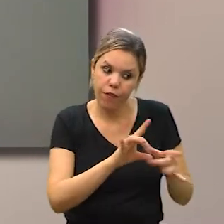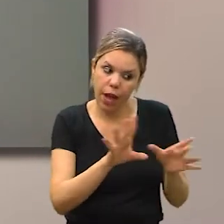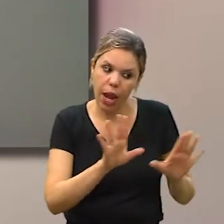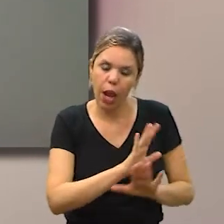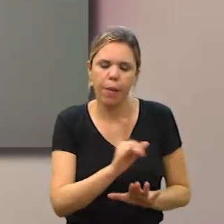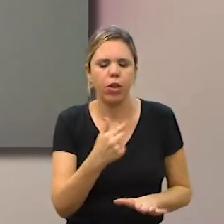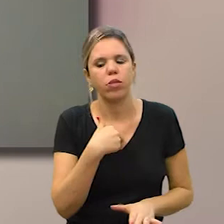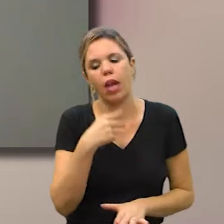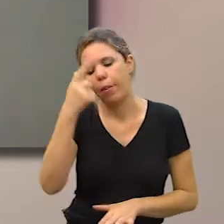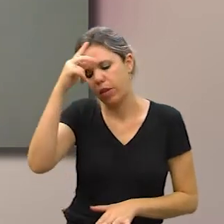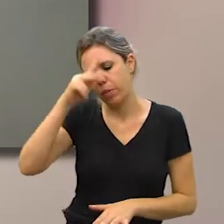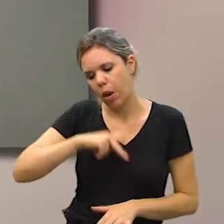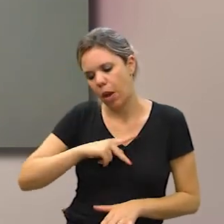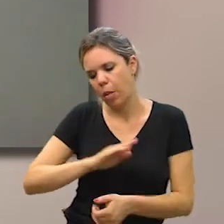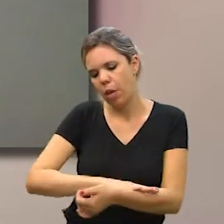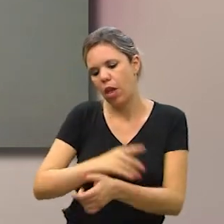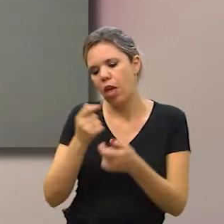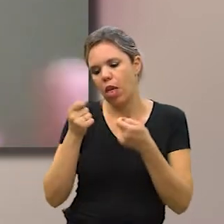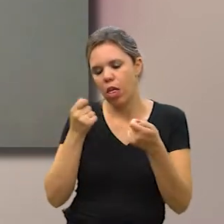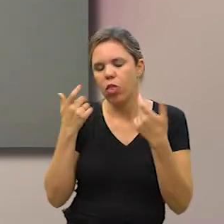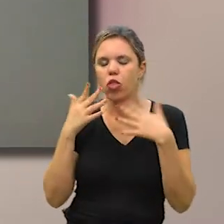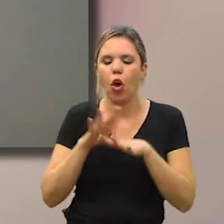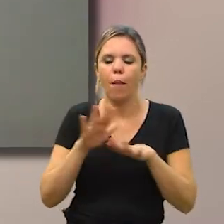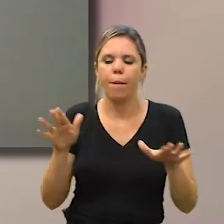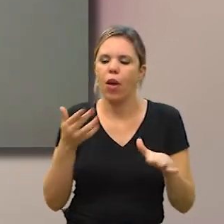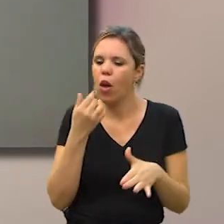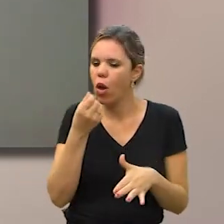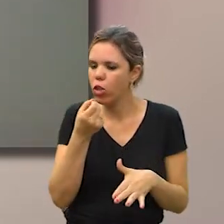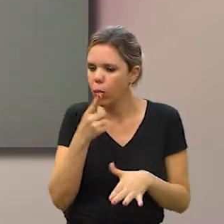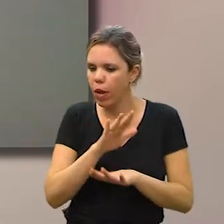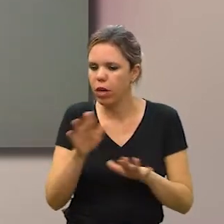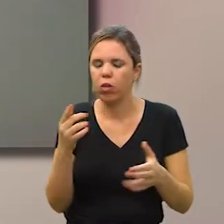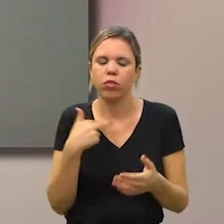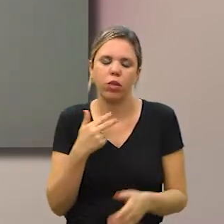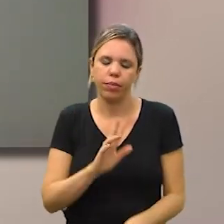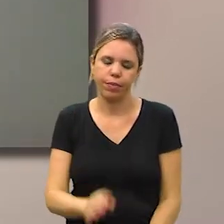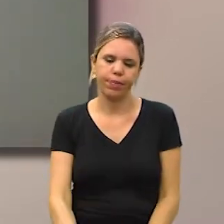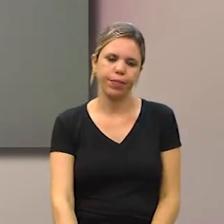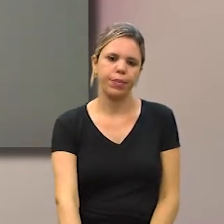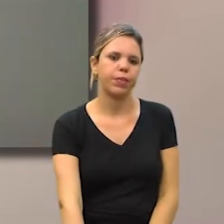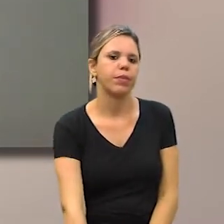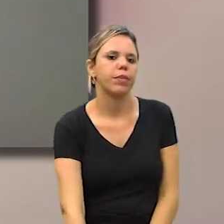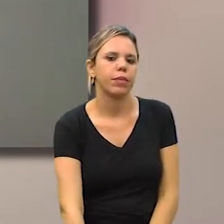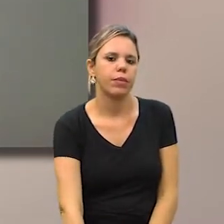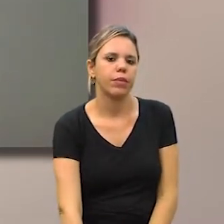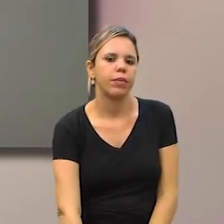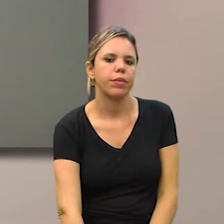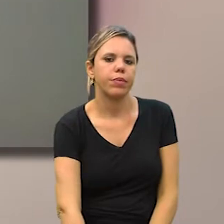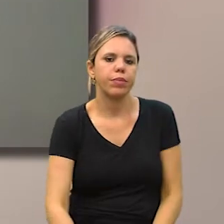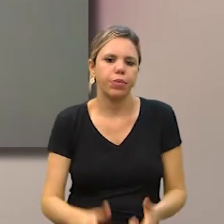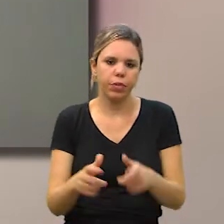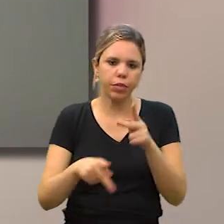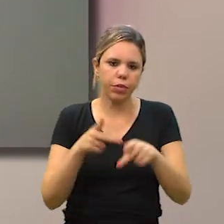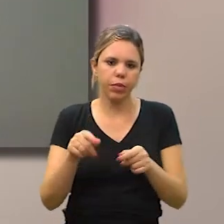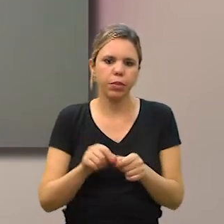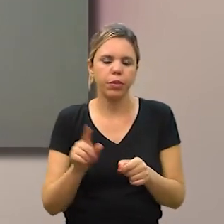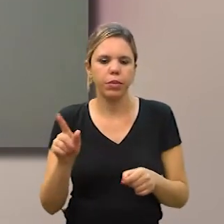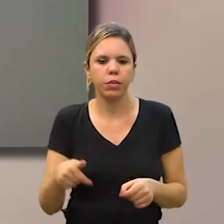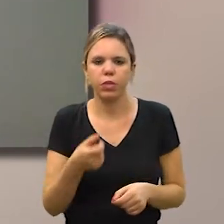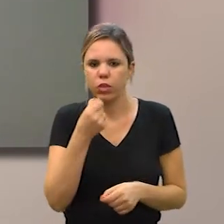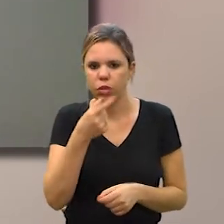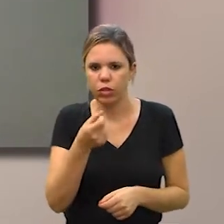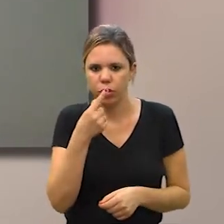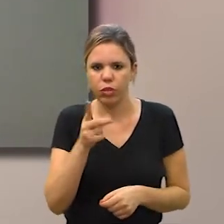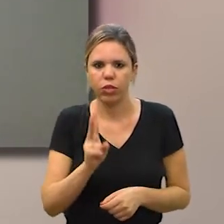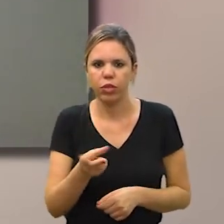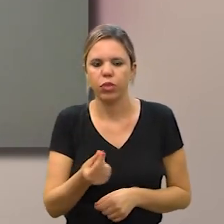isso não dá para pessoa a minha pressão está normal vá a tomar remédio isso não dá e a grande maioria das pessoas é